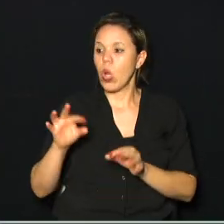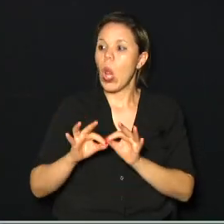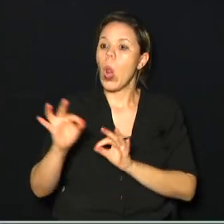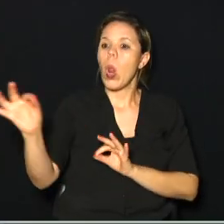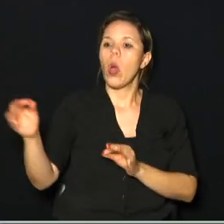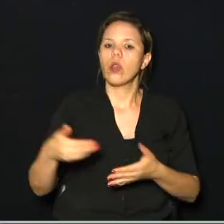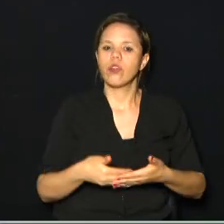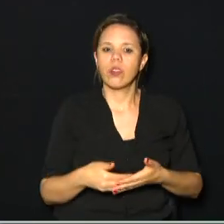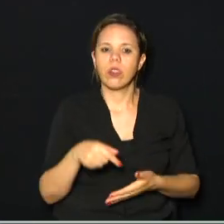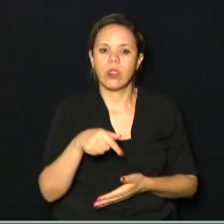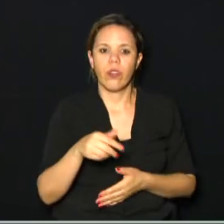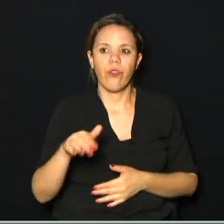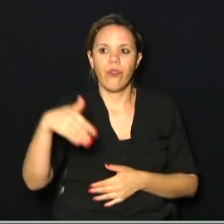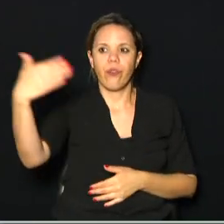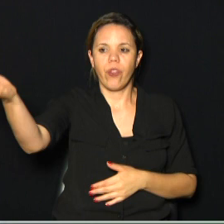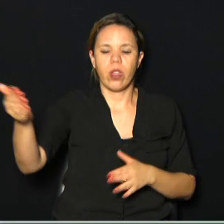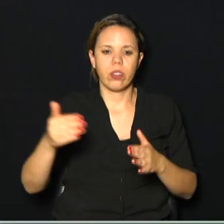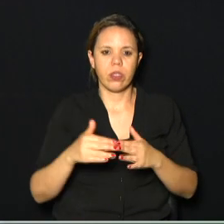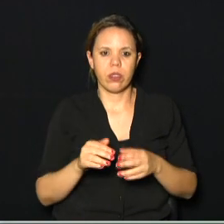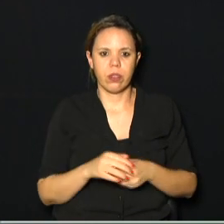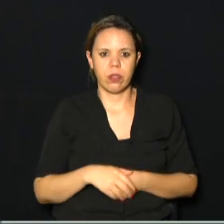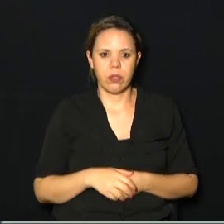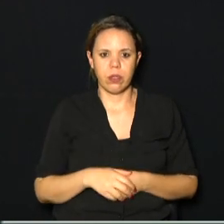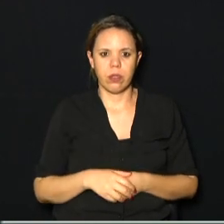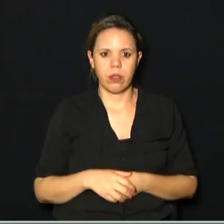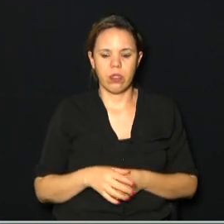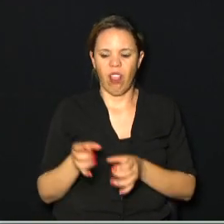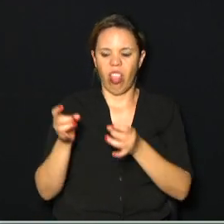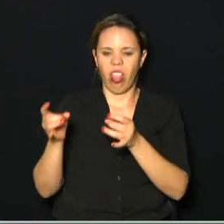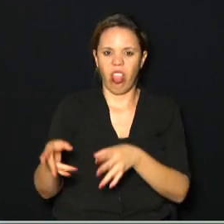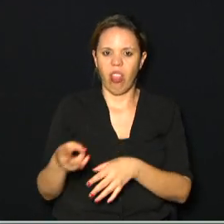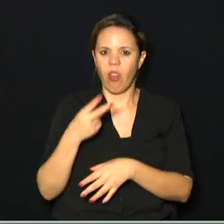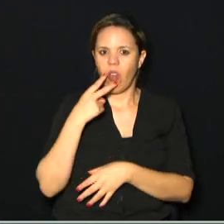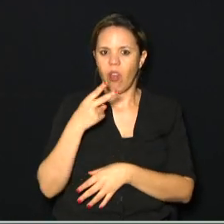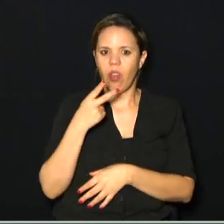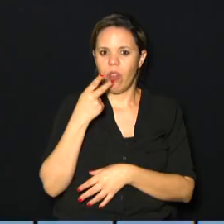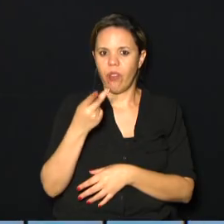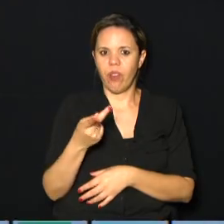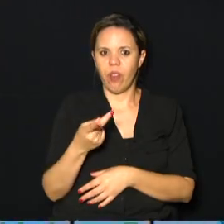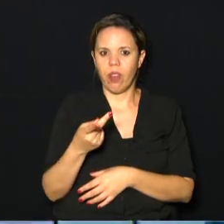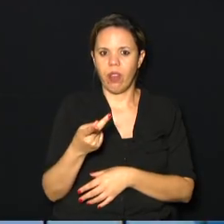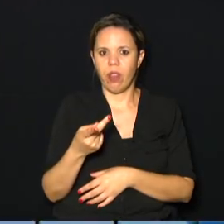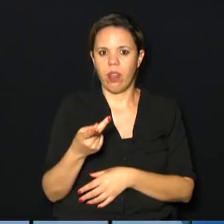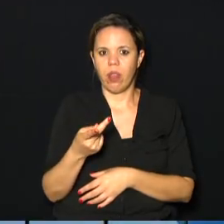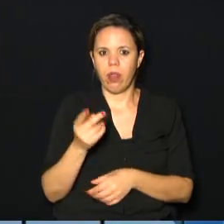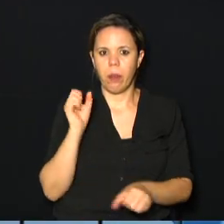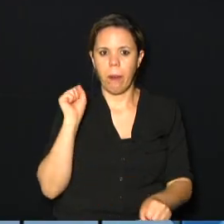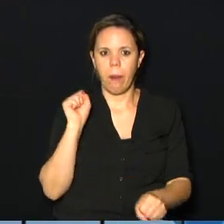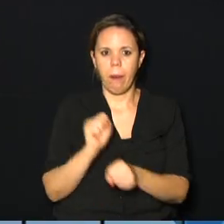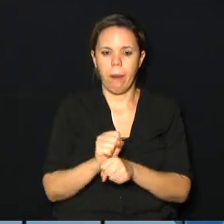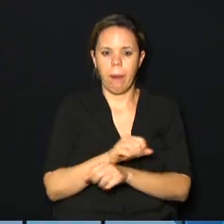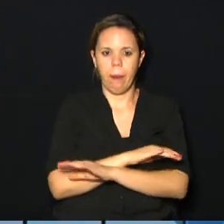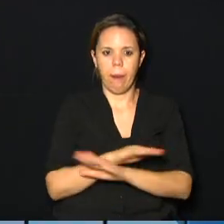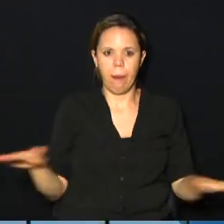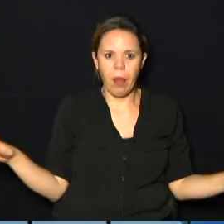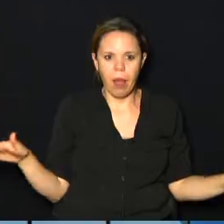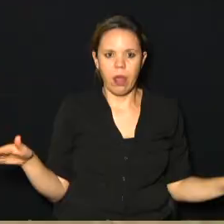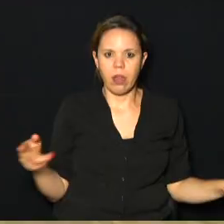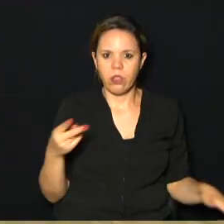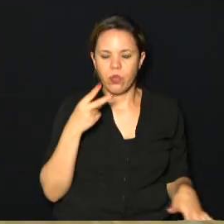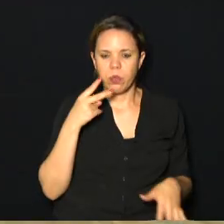longe da criança, de preferência fora de casa. O ideal é largar, tá, gente? A doutora está sendo delicada, mas pare de fumar, né,